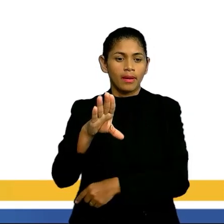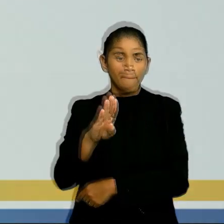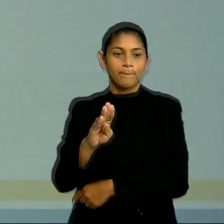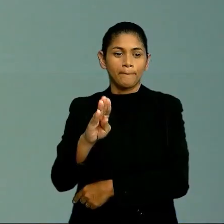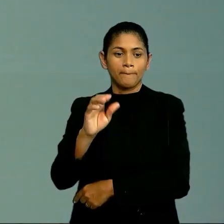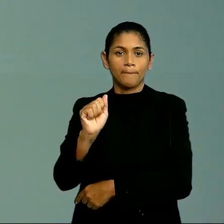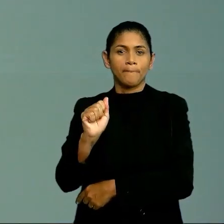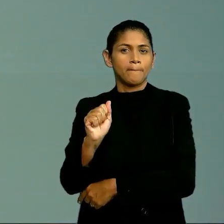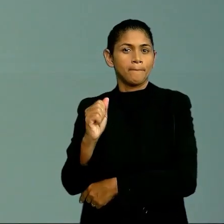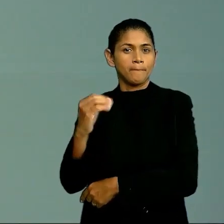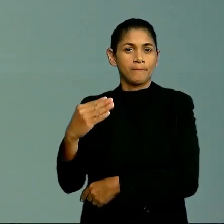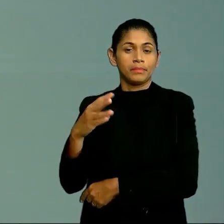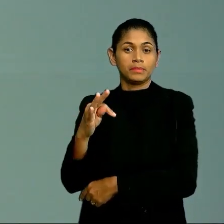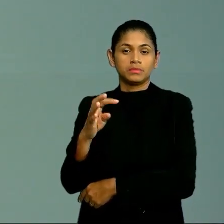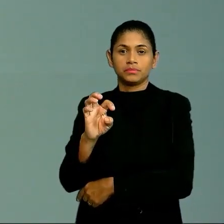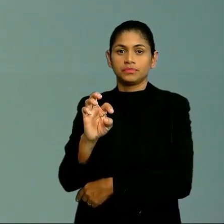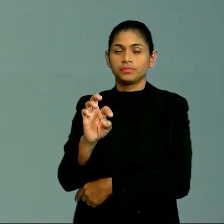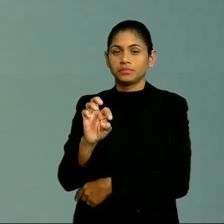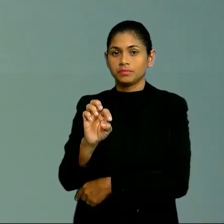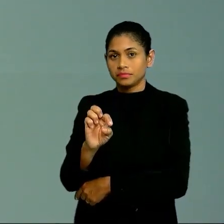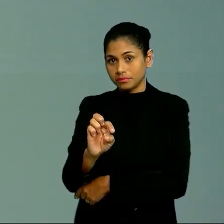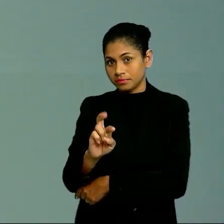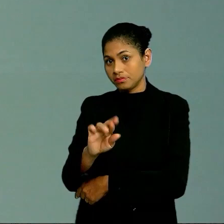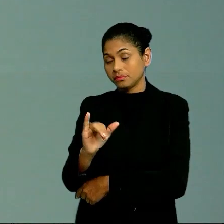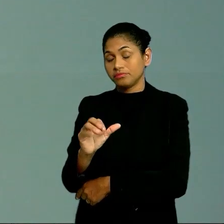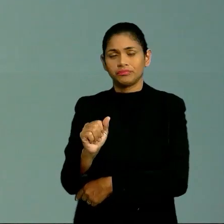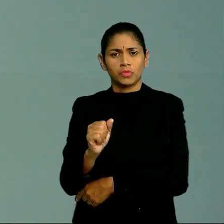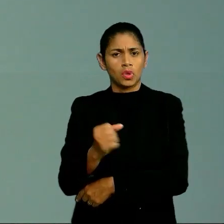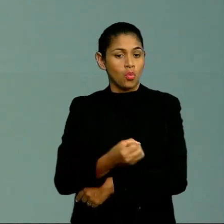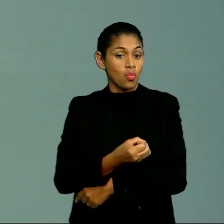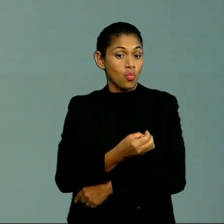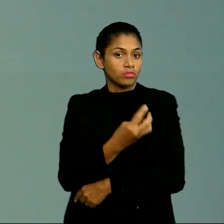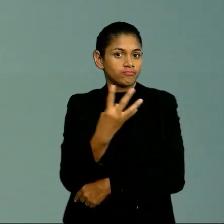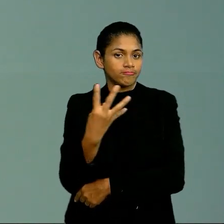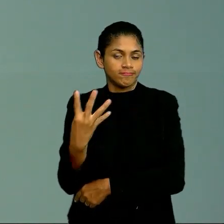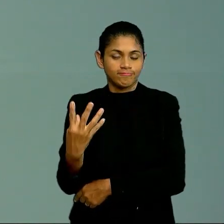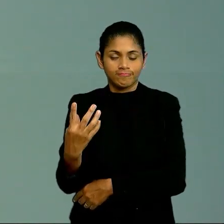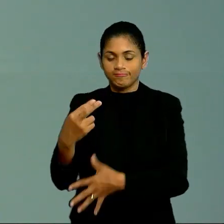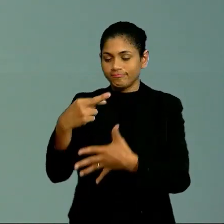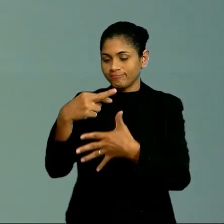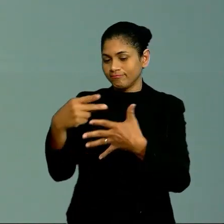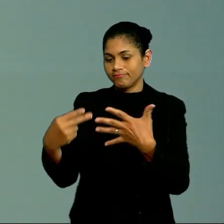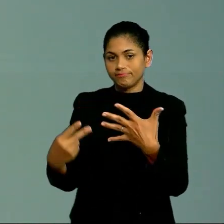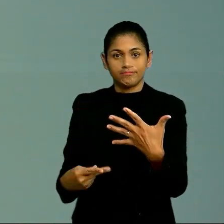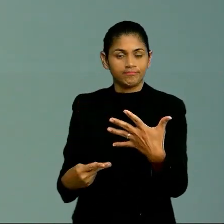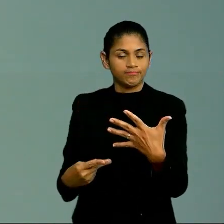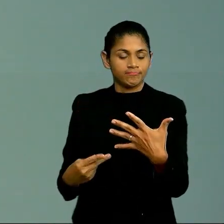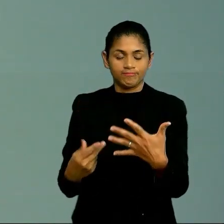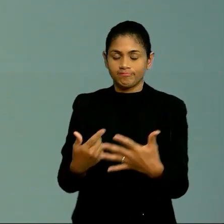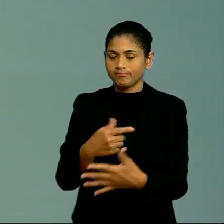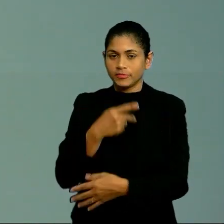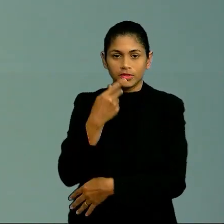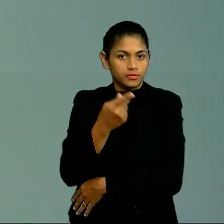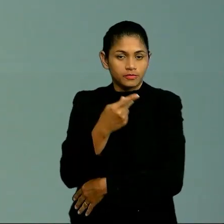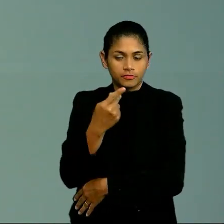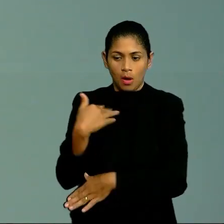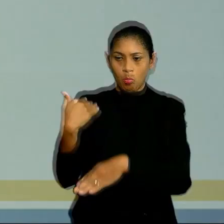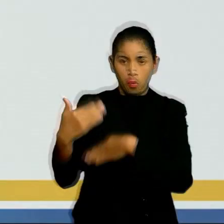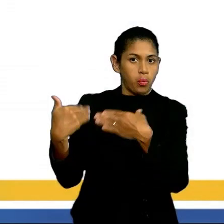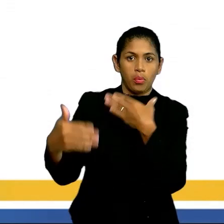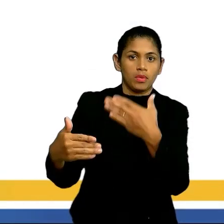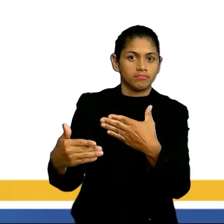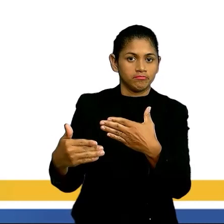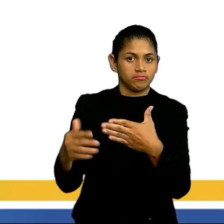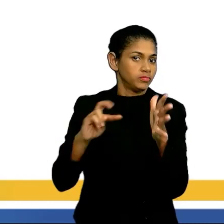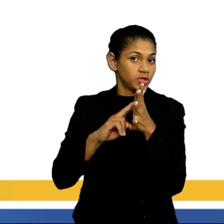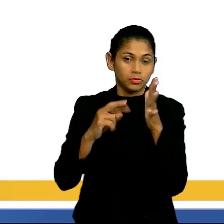em maior número, também não. Quantidade de indivíduos não quer dizer que é mais evoluído, não, tá